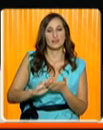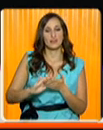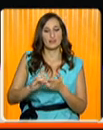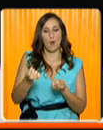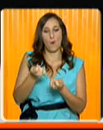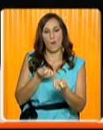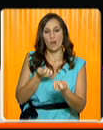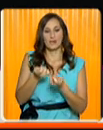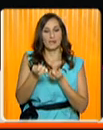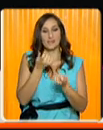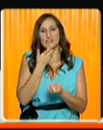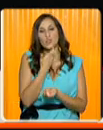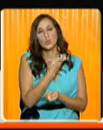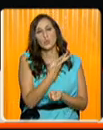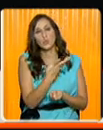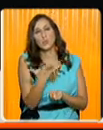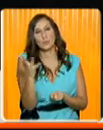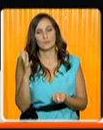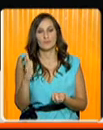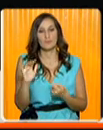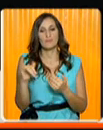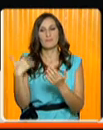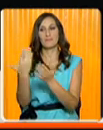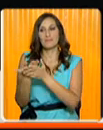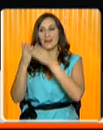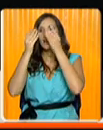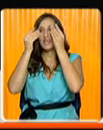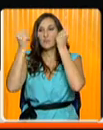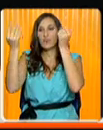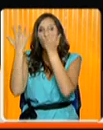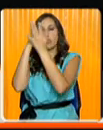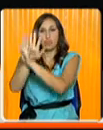Que arquitetámos tudo para dar essa ilusão.